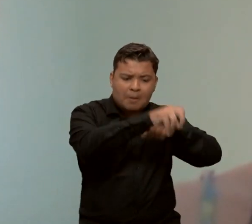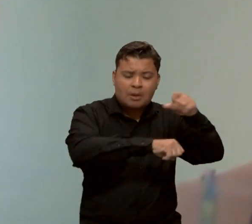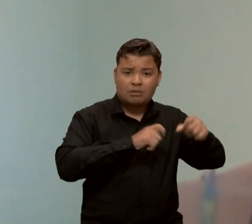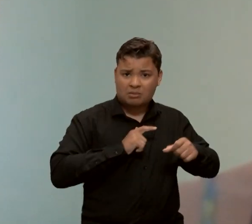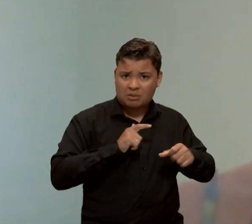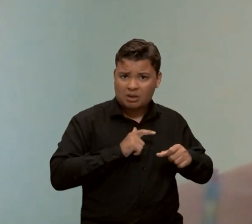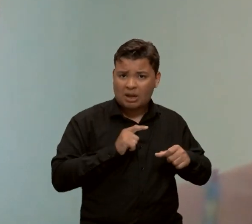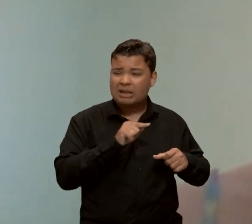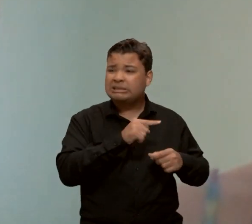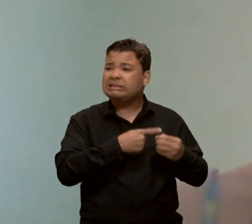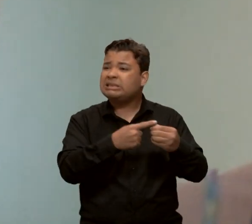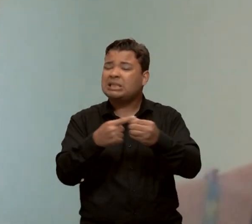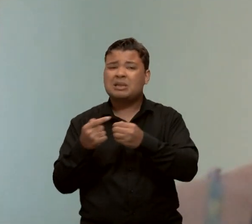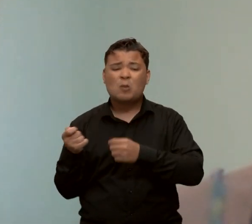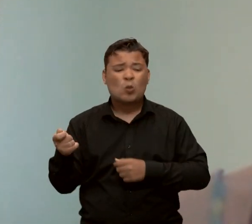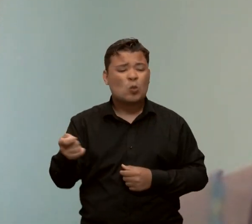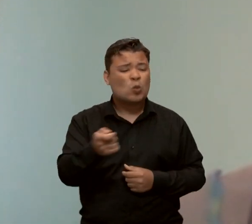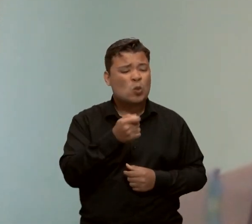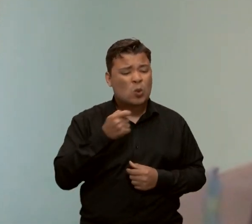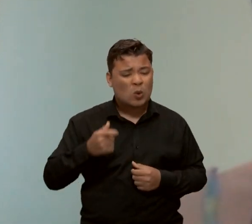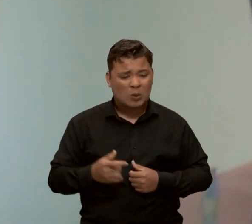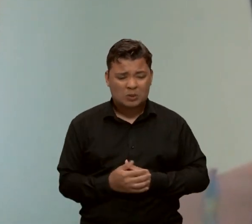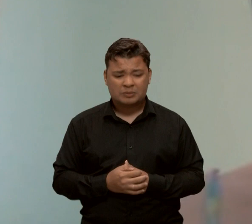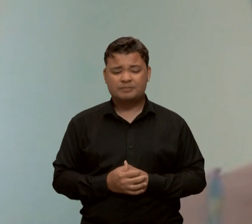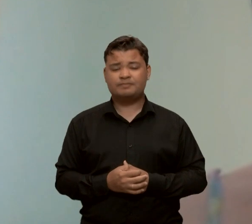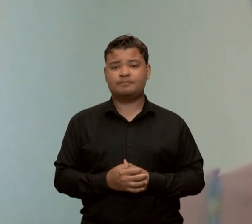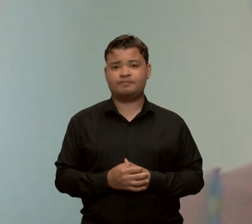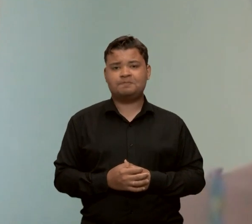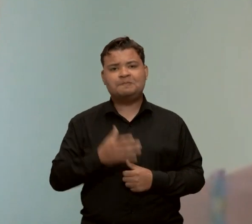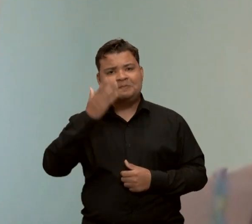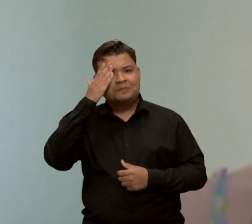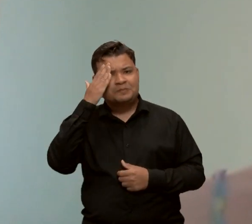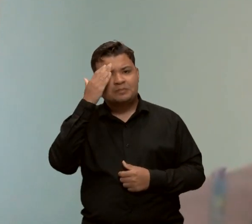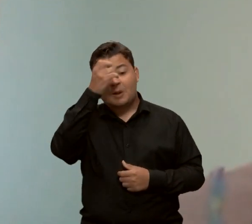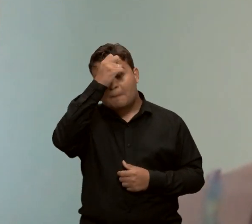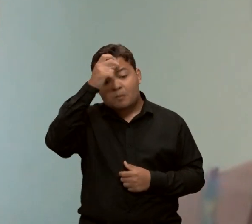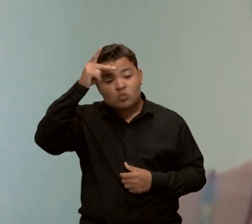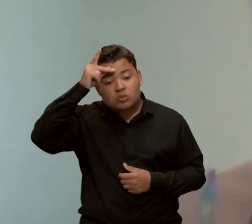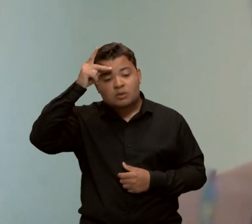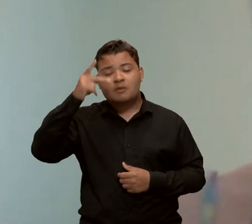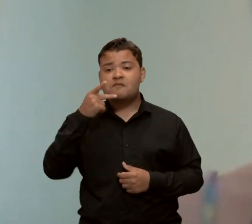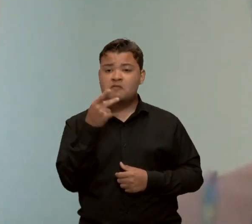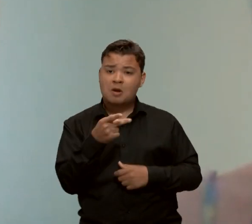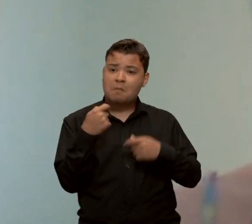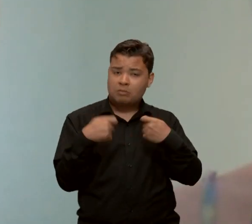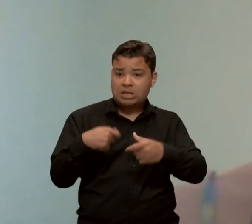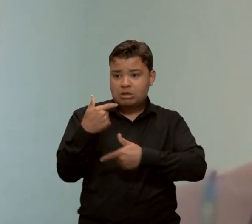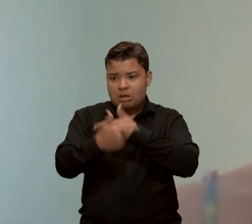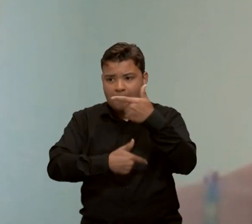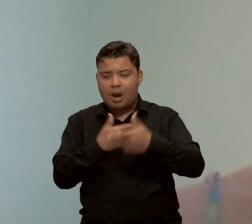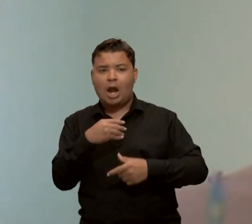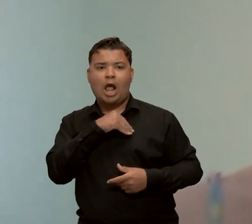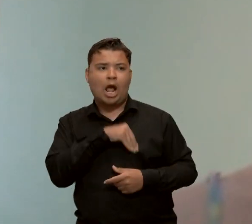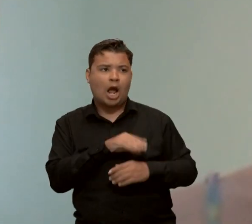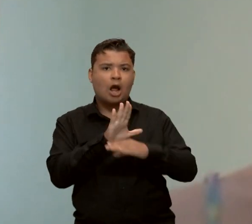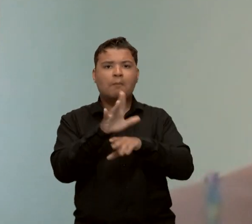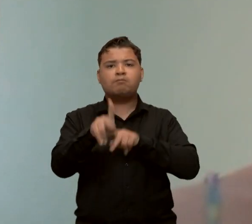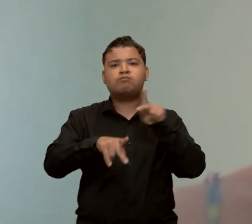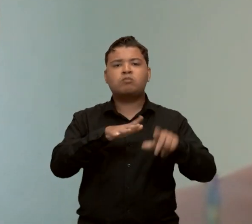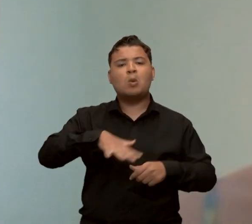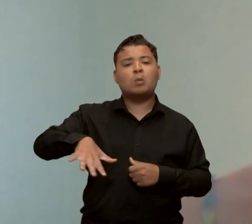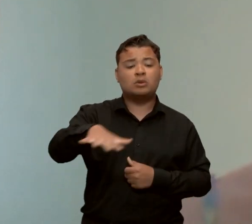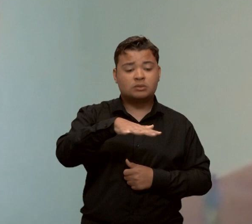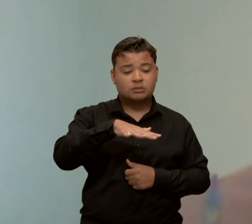Então, todo aquele dilema que a maioria dos municípios vive, gerar trabalho e renda para a população, a